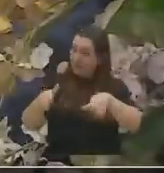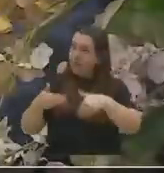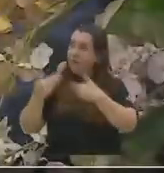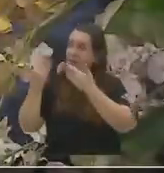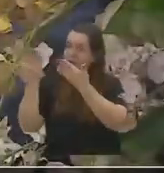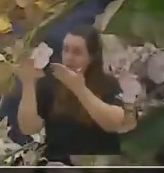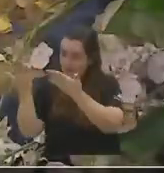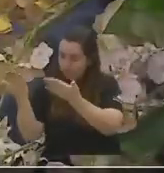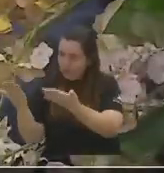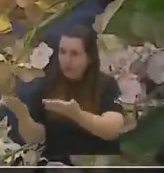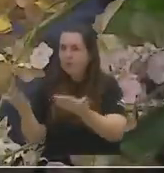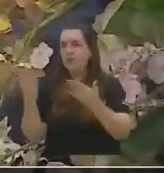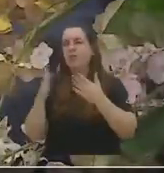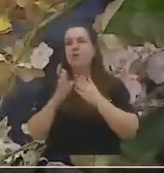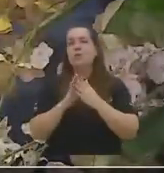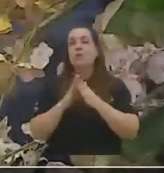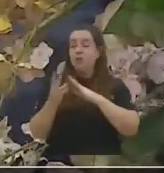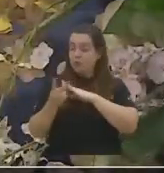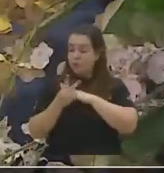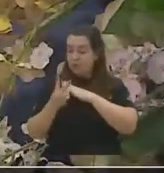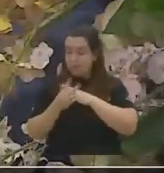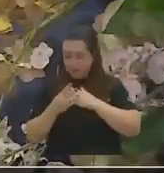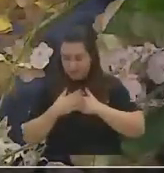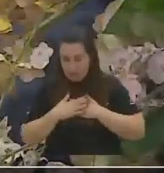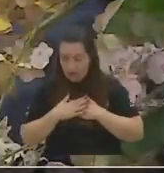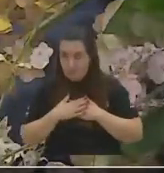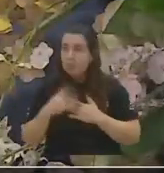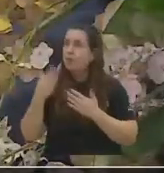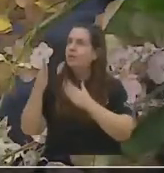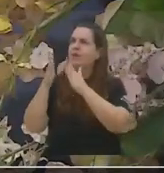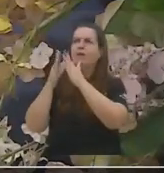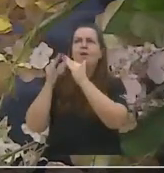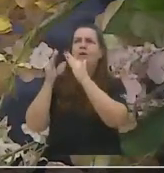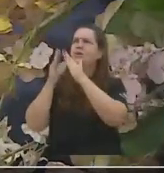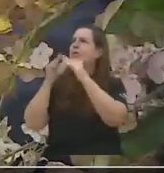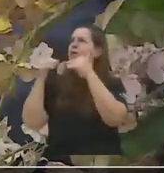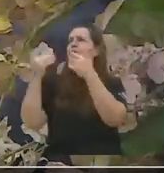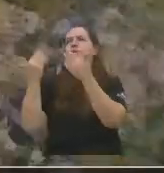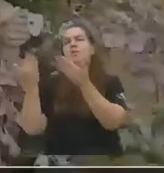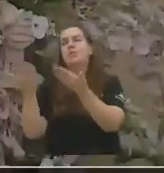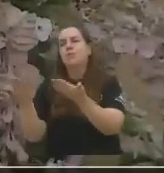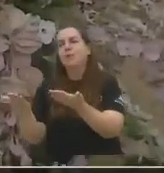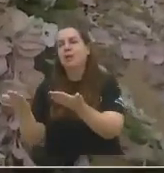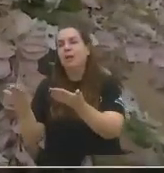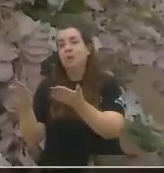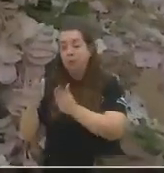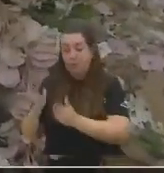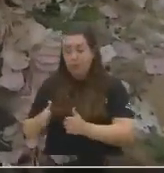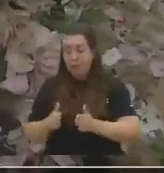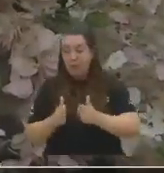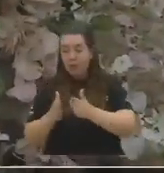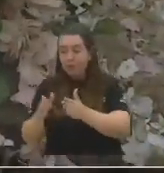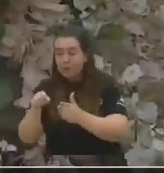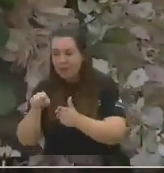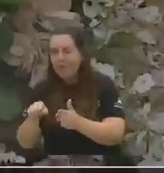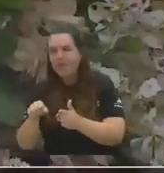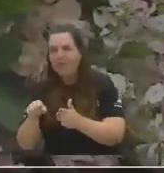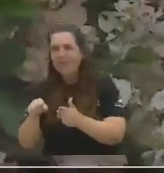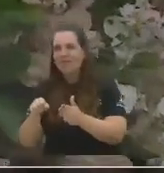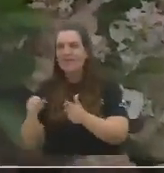Mãe, trago aqui os meus pedidos, me proteja, eu vos suplico,